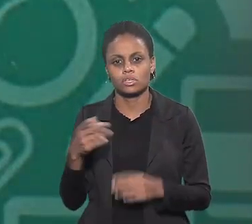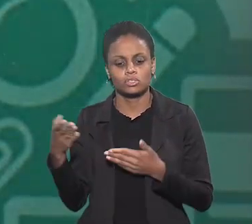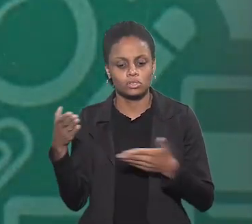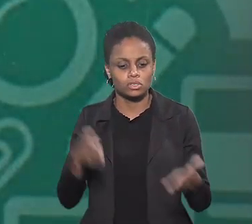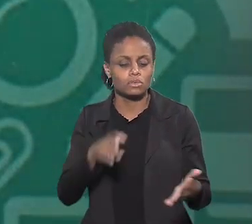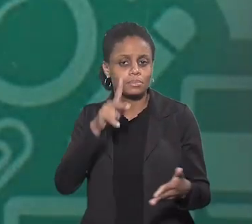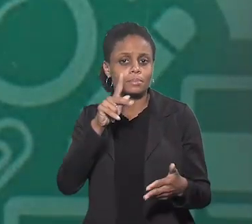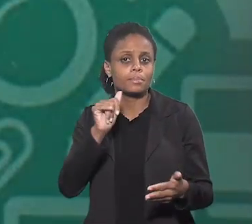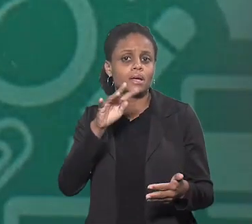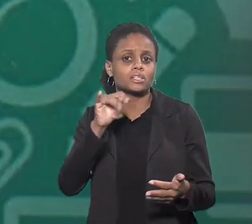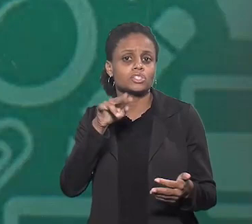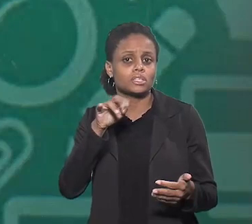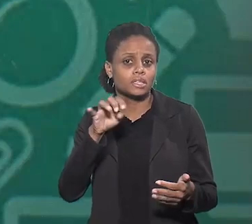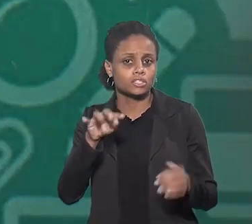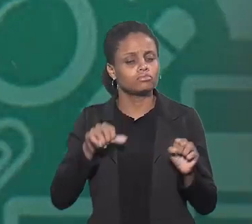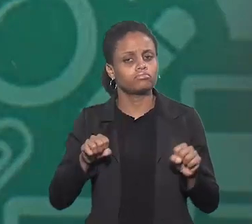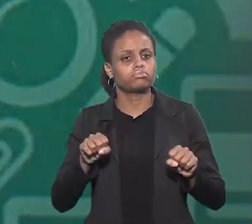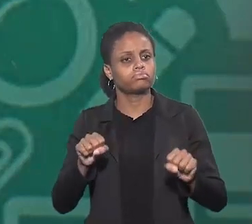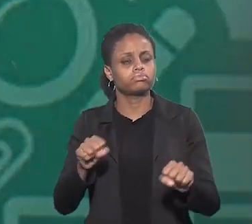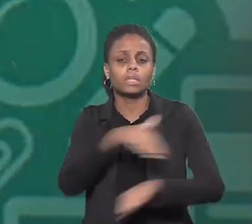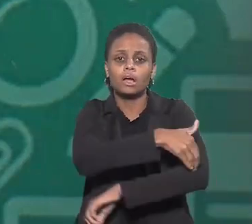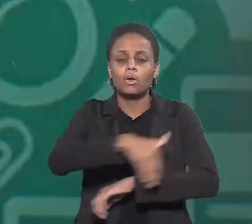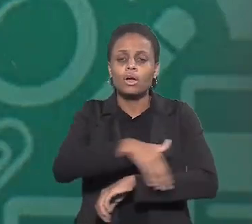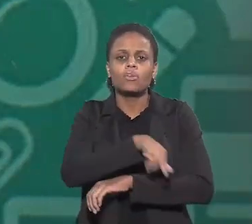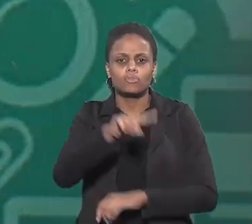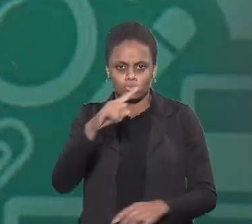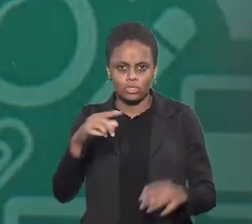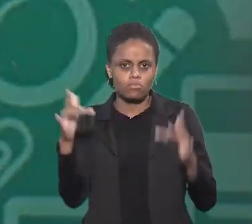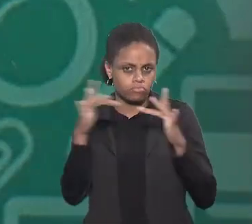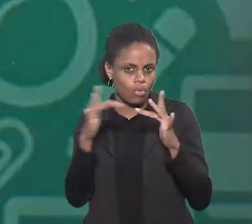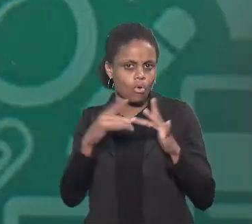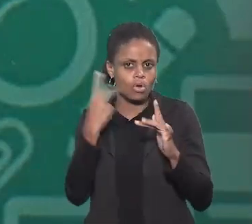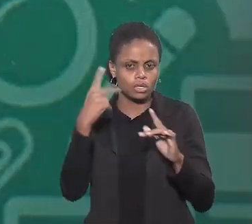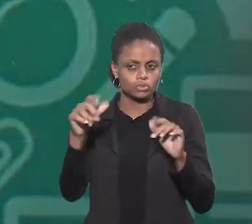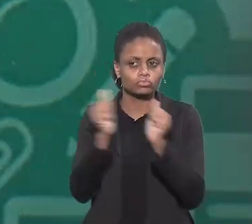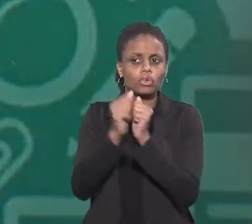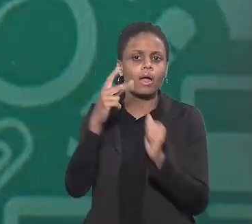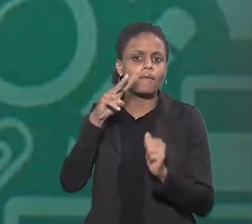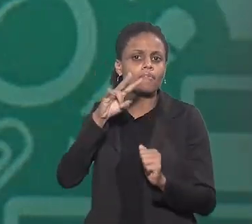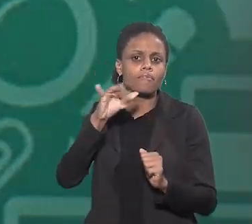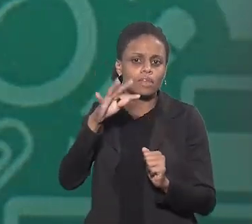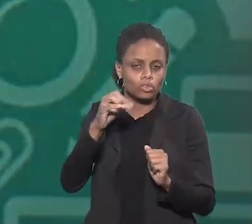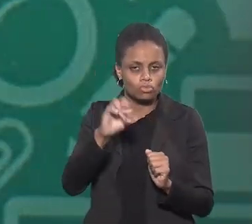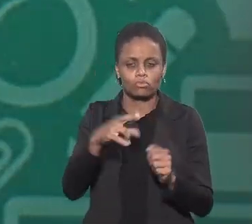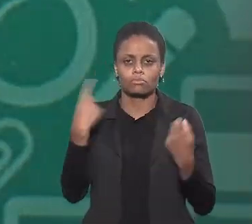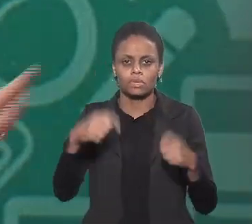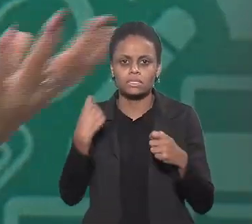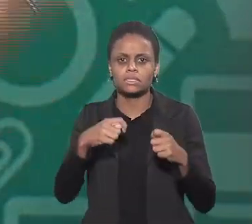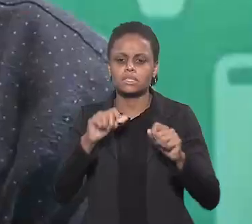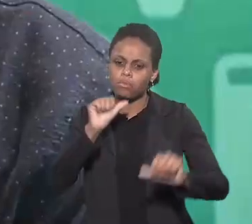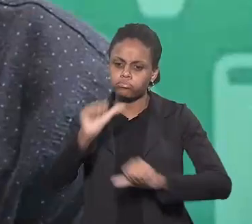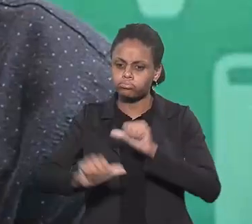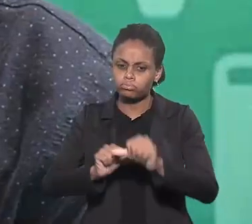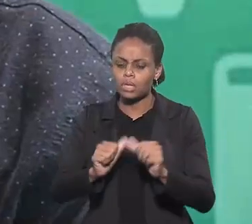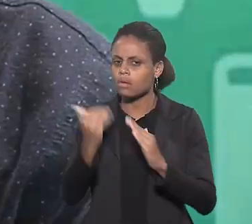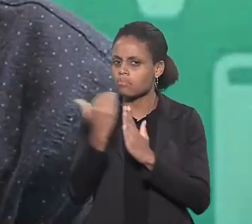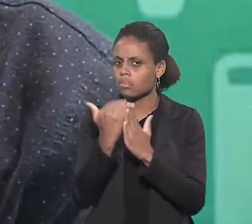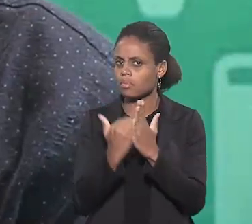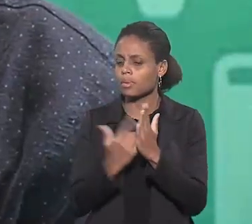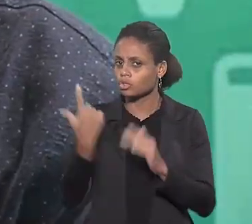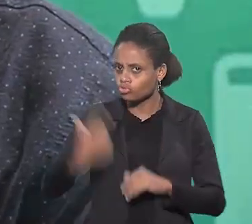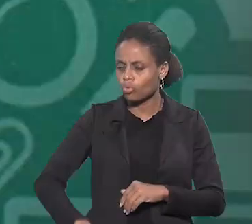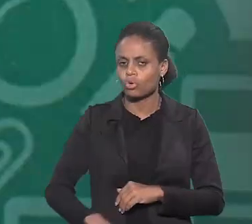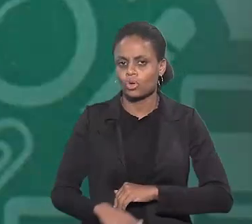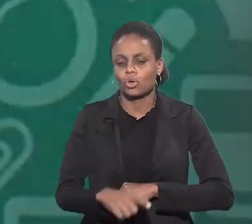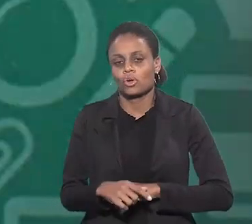à chegada aí dos patinetes nas ruas? Você concorda aí com o Vitor, né, de que precisa, na verdade, um reordenamento